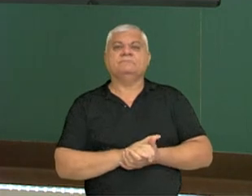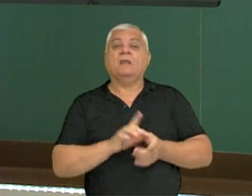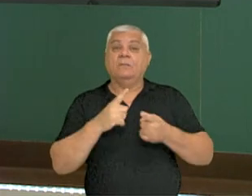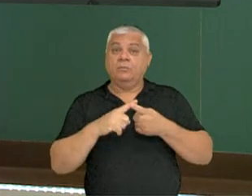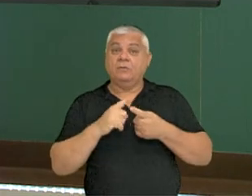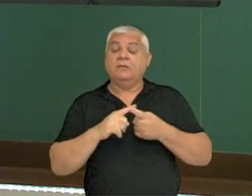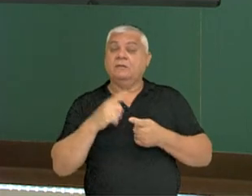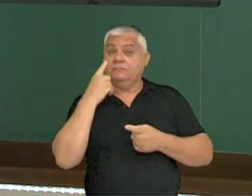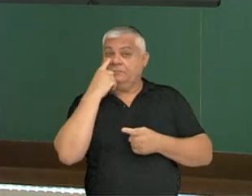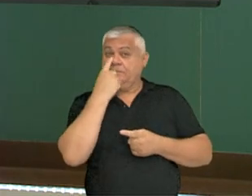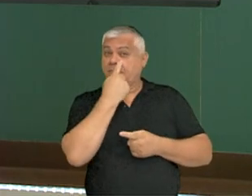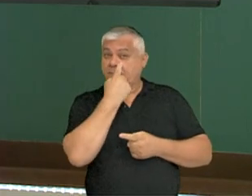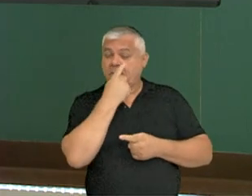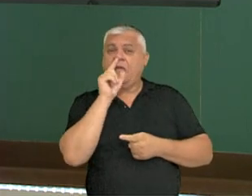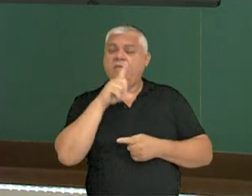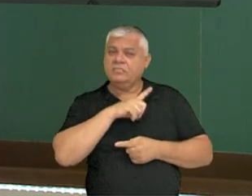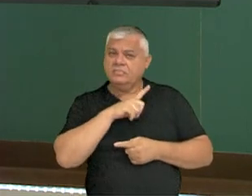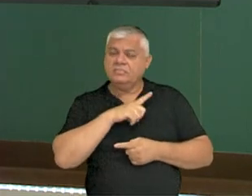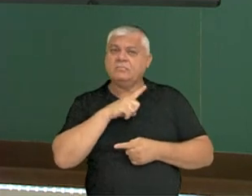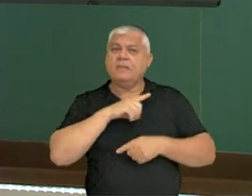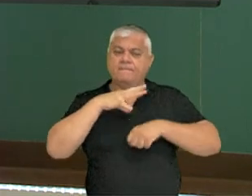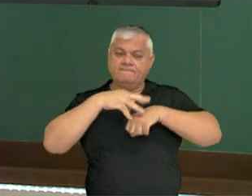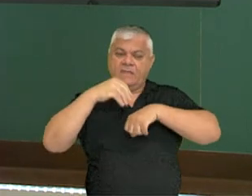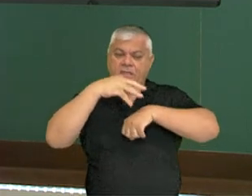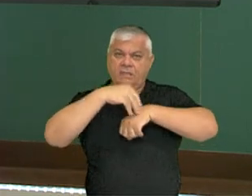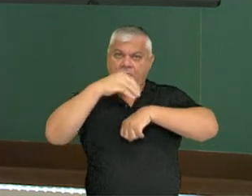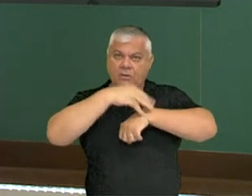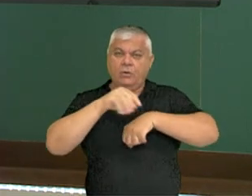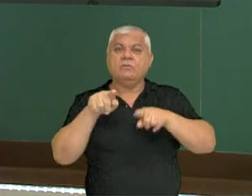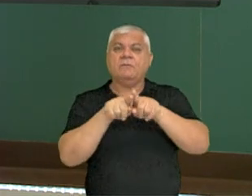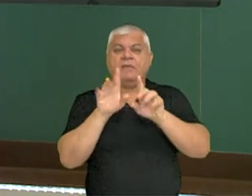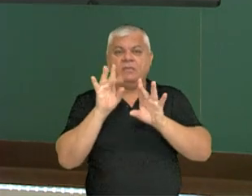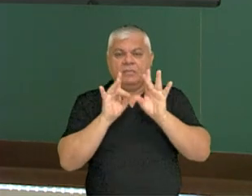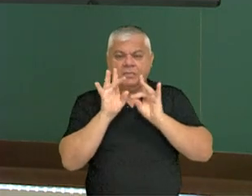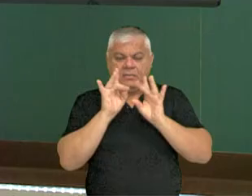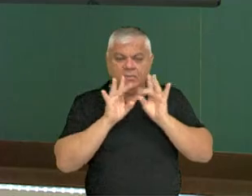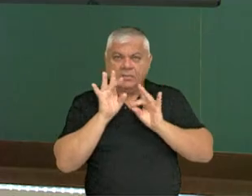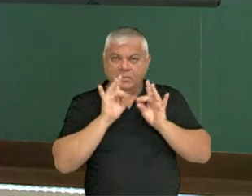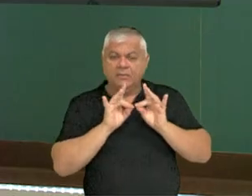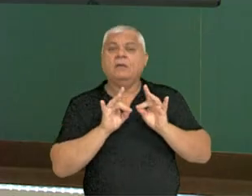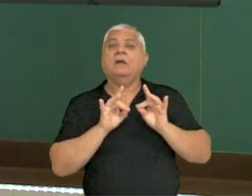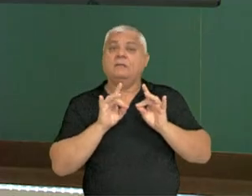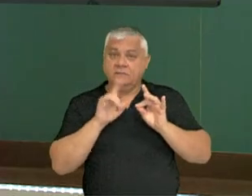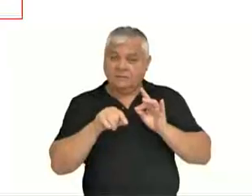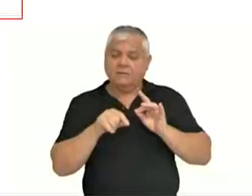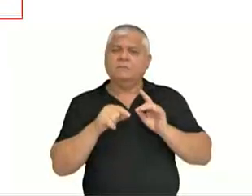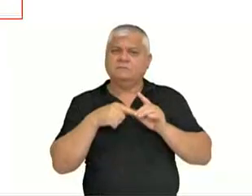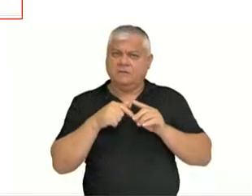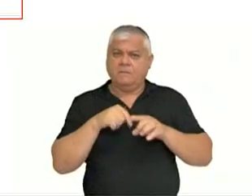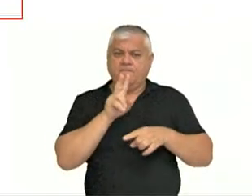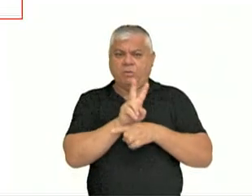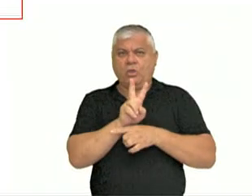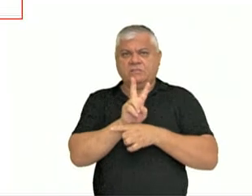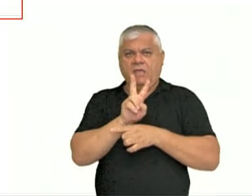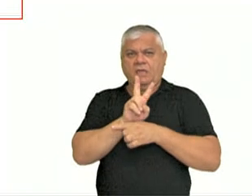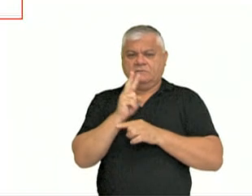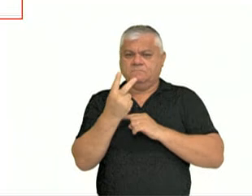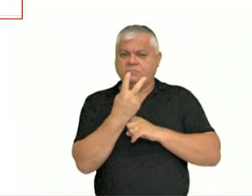cavidades nasais possuem pelos e muco. E como a gente viu, isso dificulta a entrada